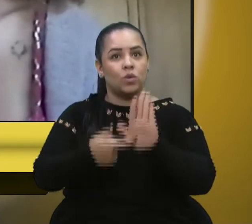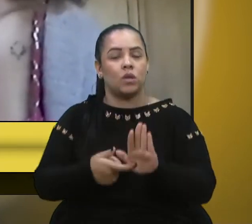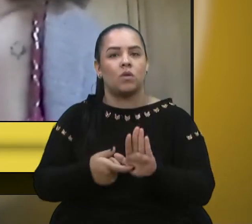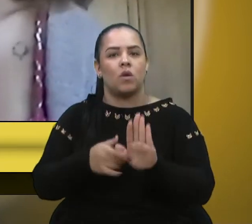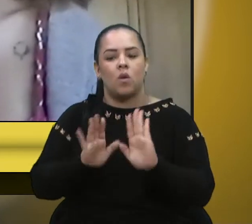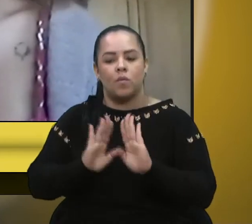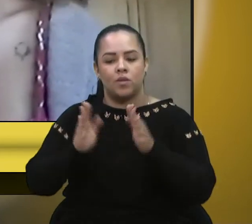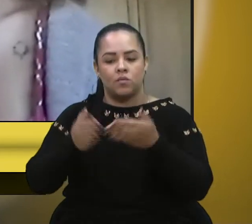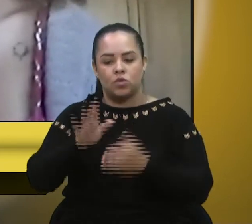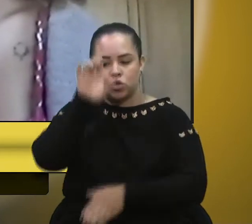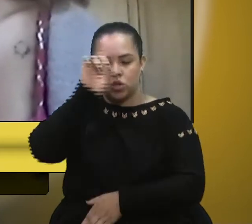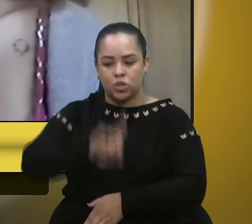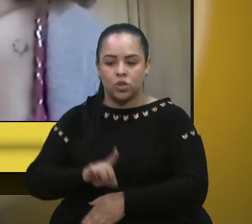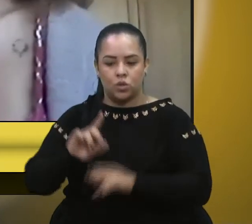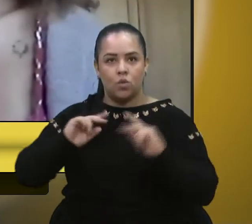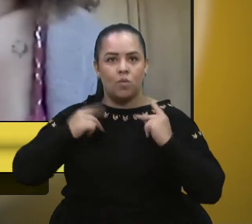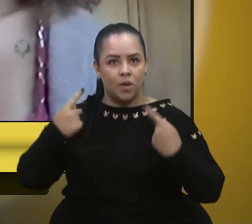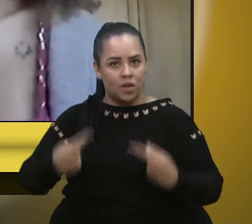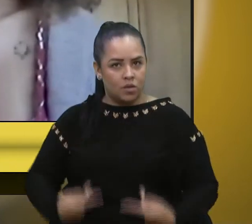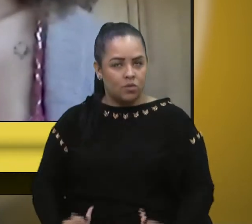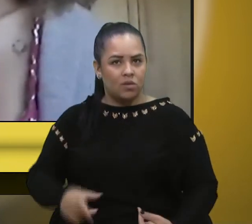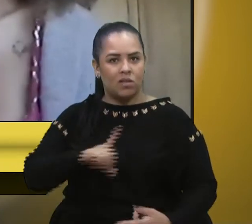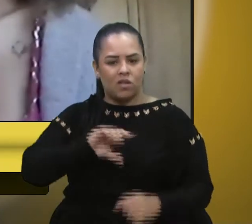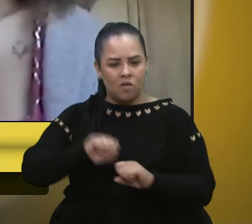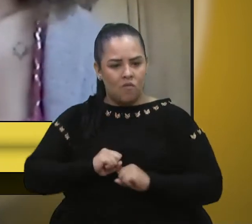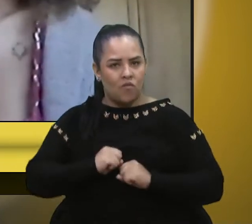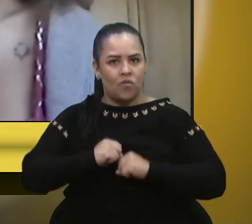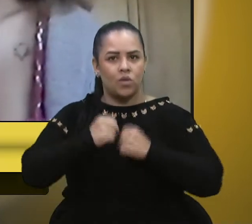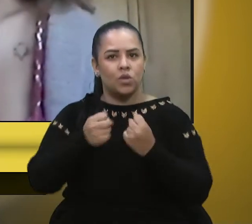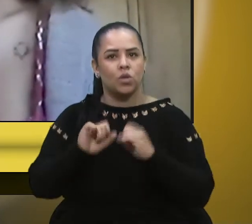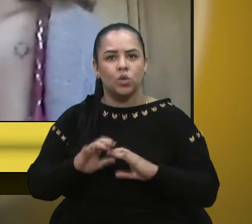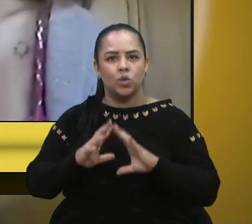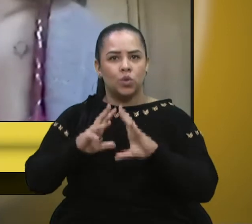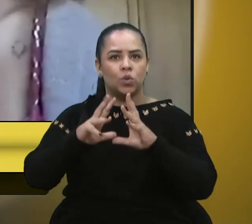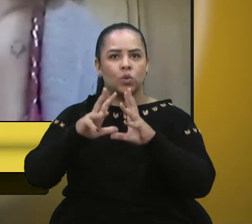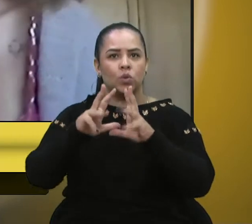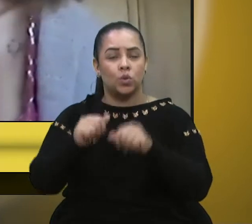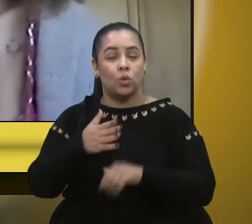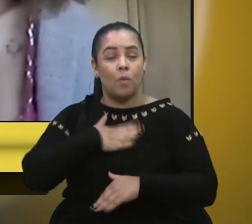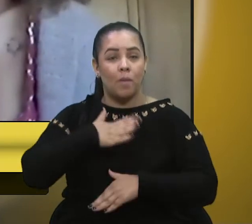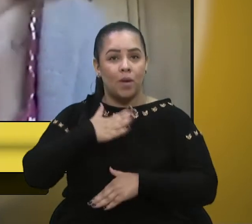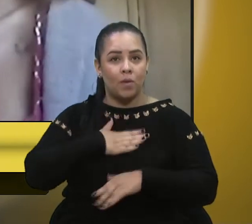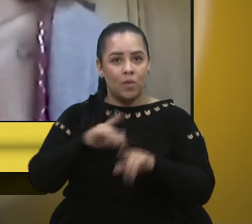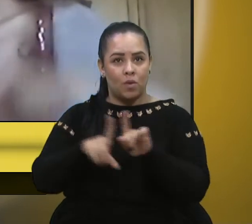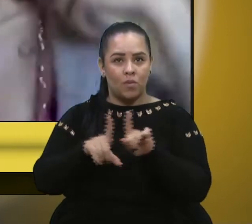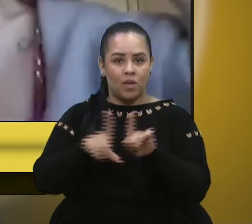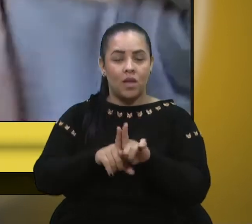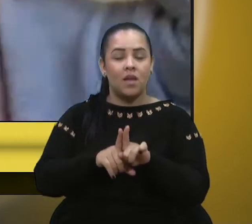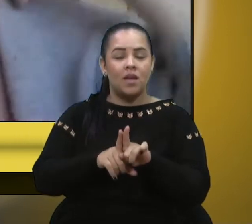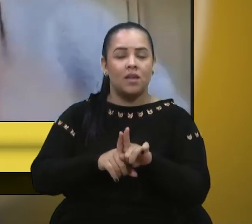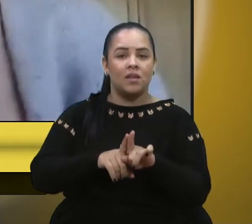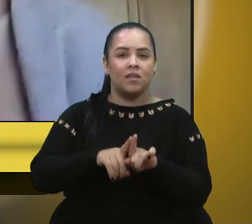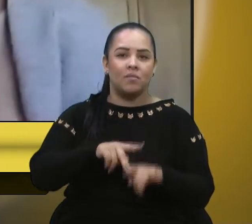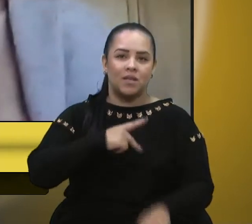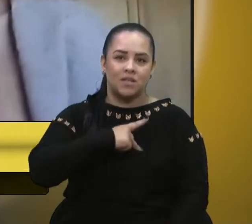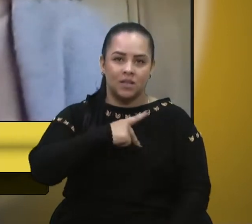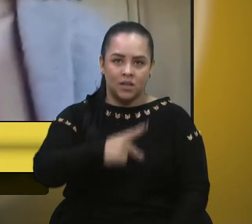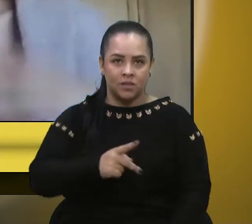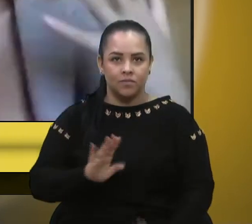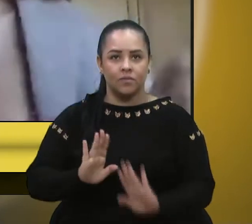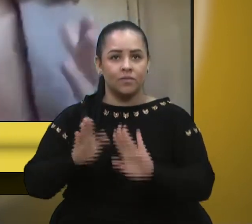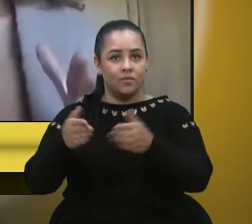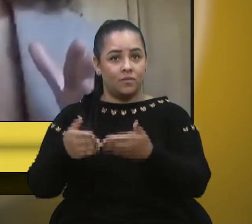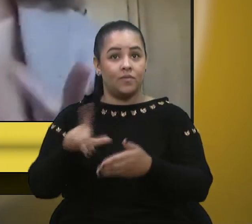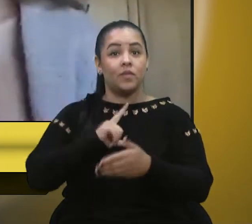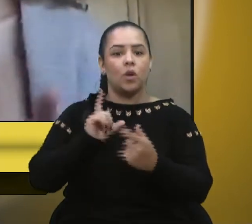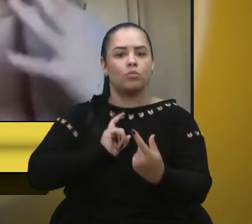Direitos Humanos e Cidadania, com o empenho de todos os seus membros e com o meu empenho enquanto presidente da comissão, tem por objetivo